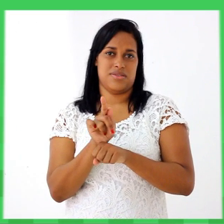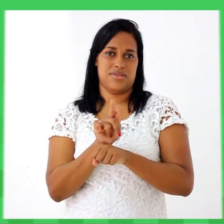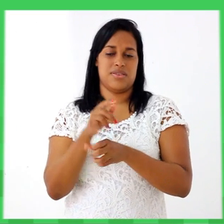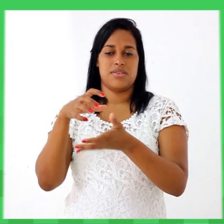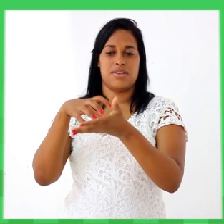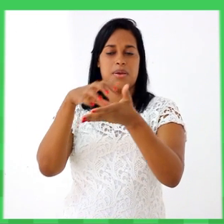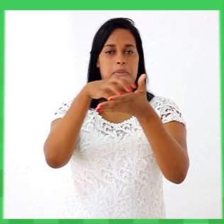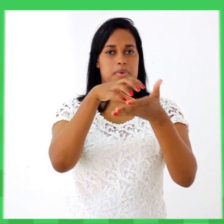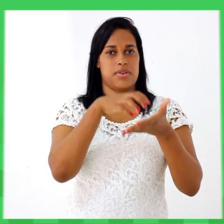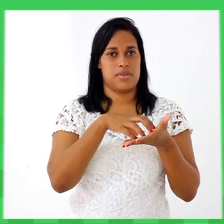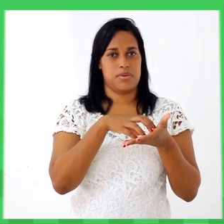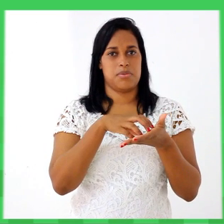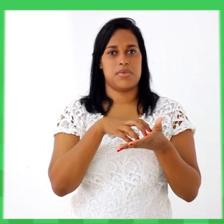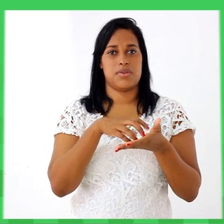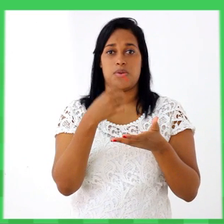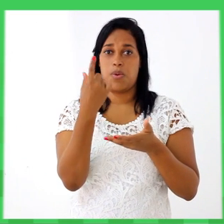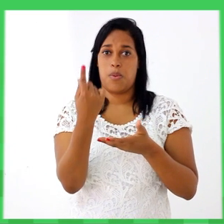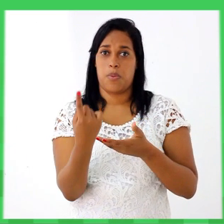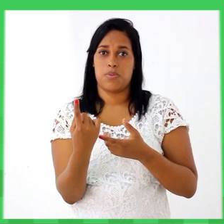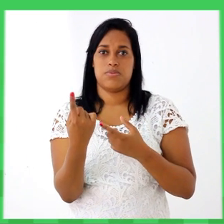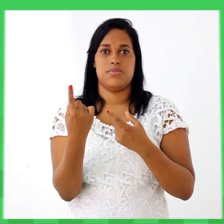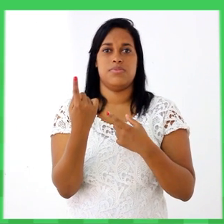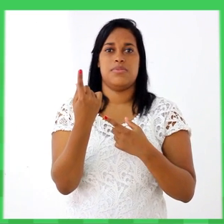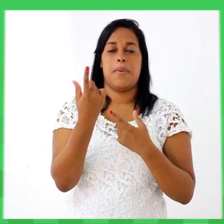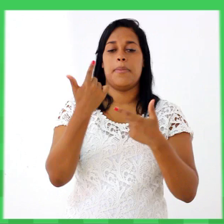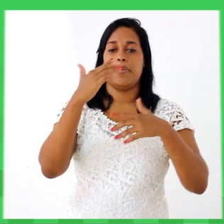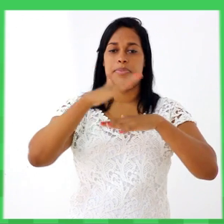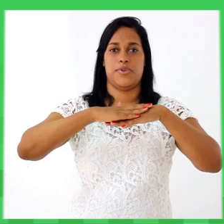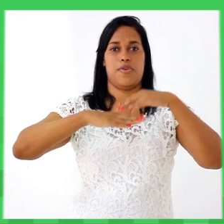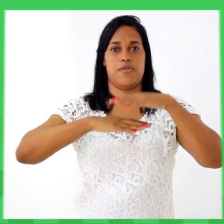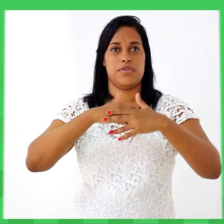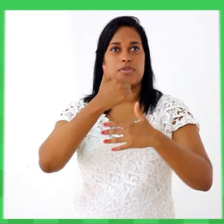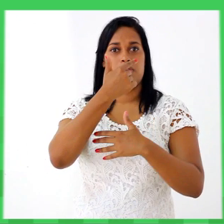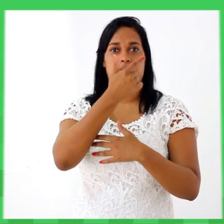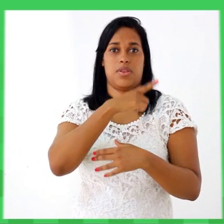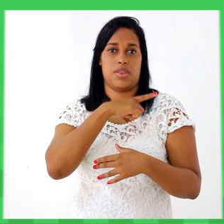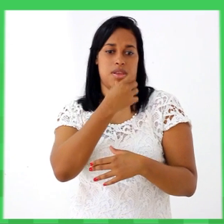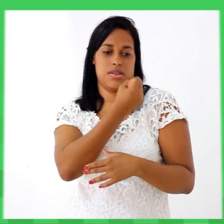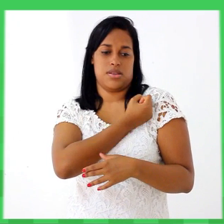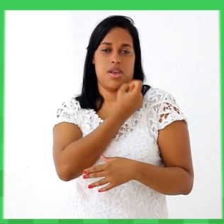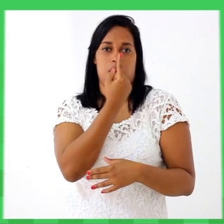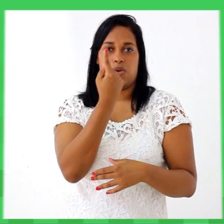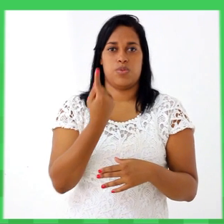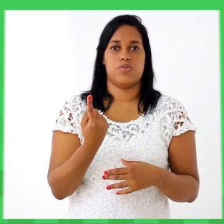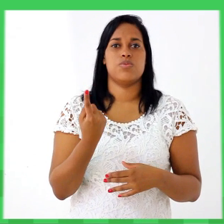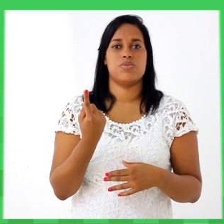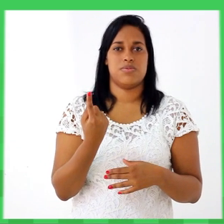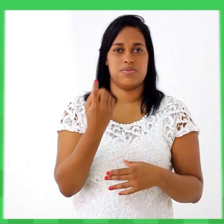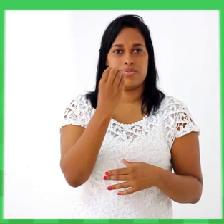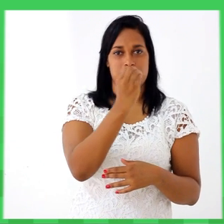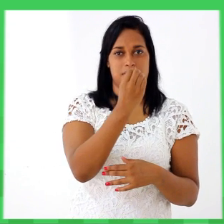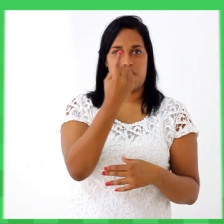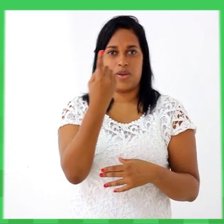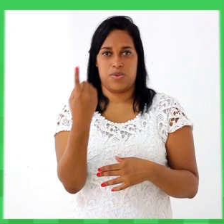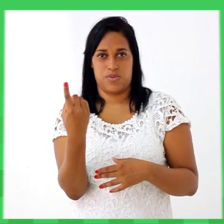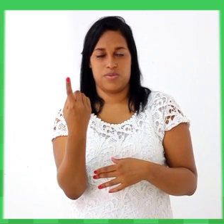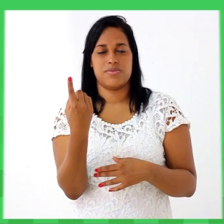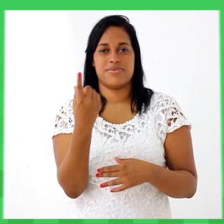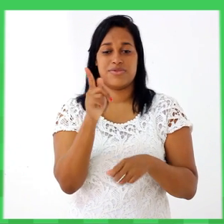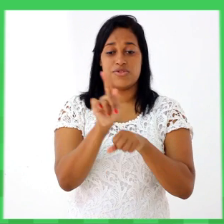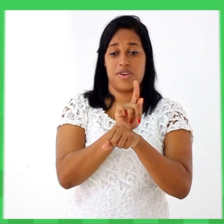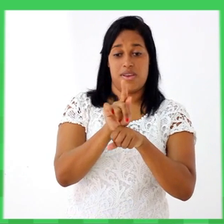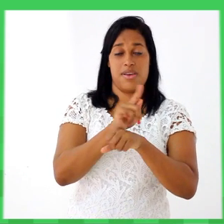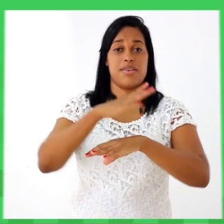departamento? Aí você parte do departamento para empregado. Do outro lado tem 0 e 1. Okay? Então pode ter 0 ou 1 gerente.